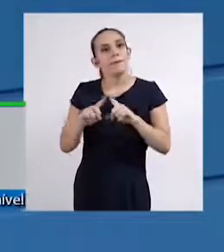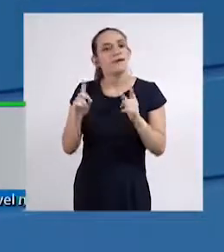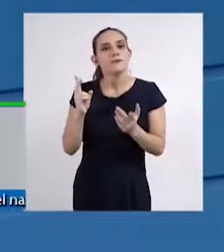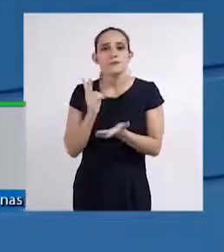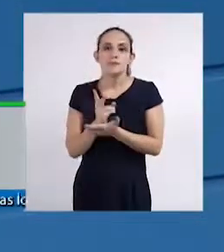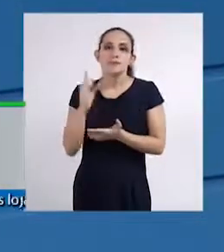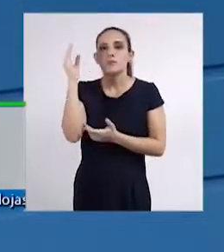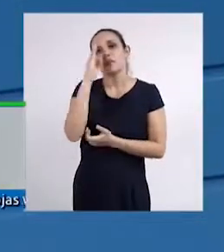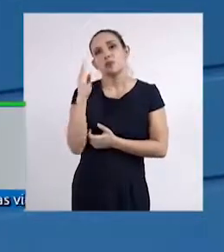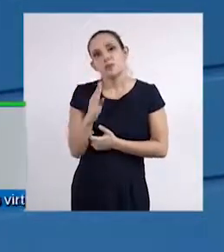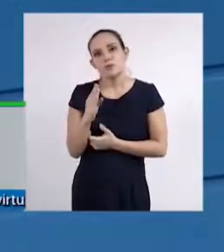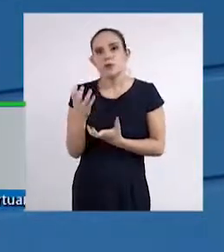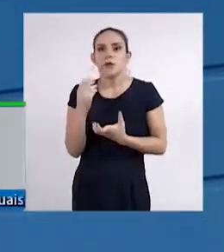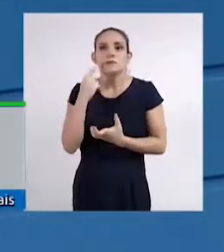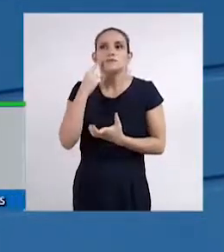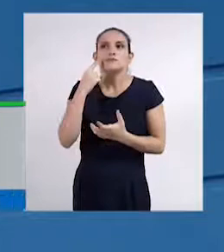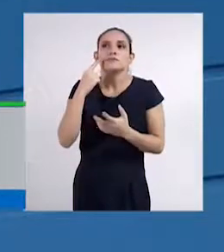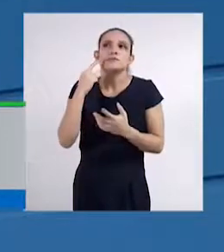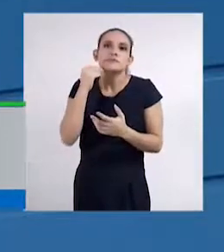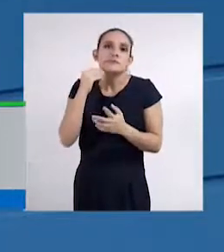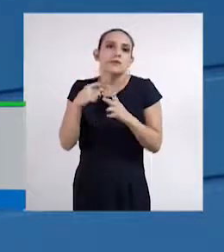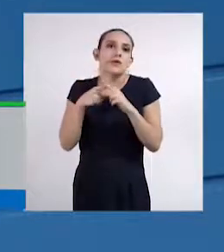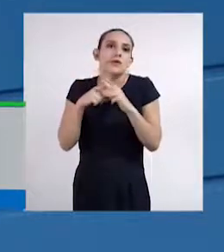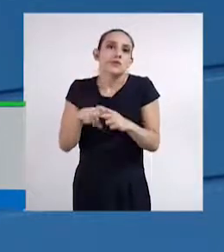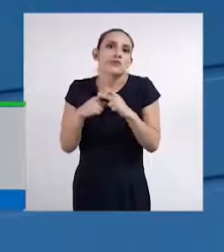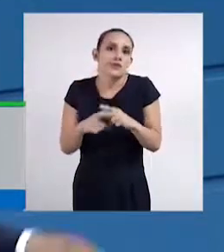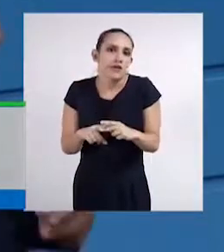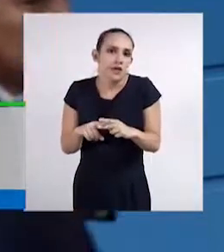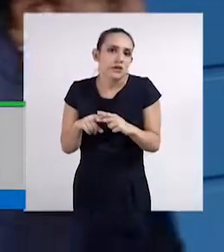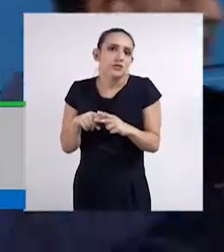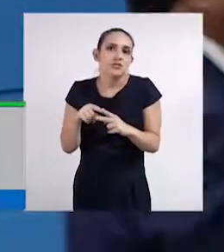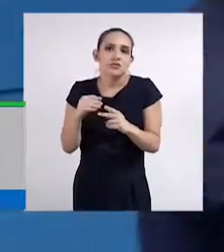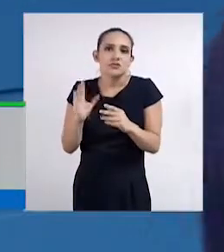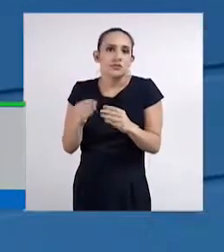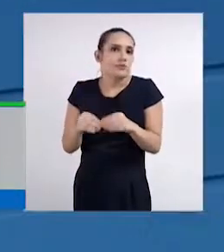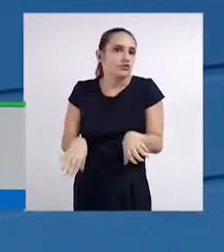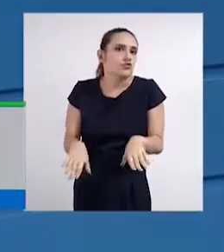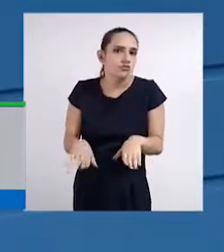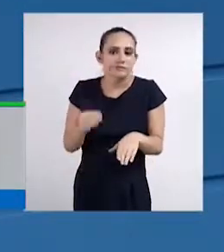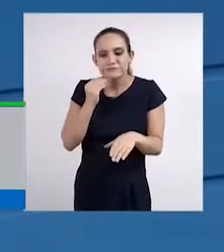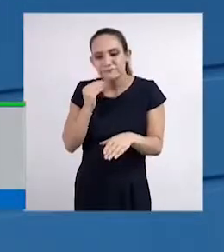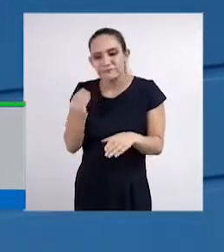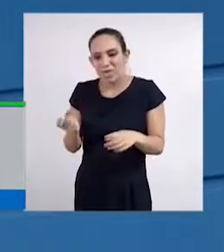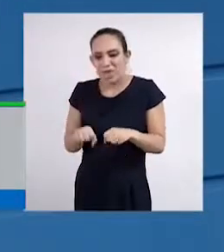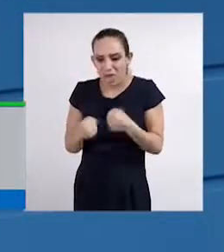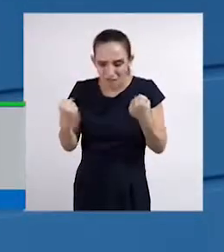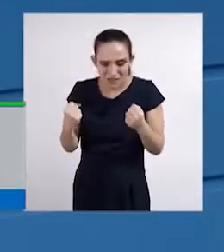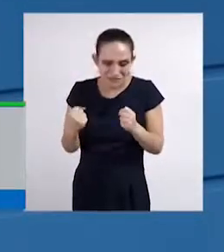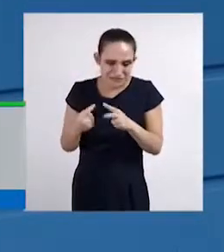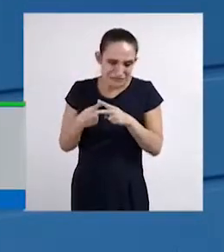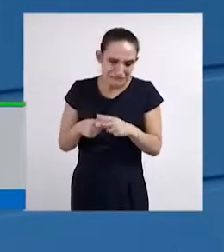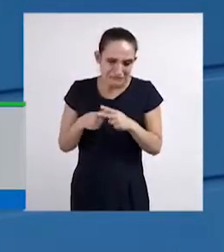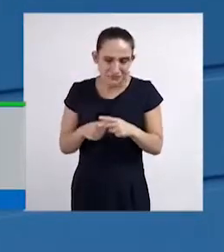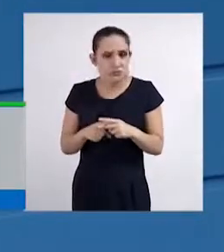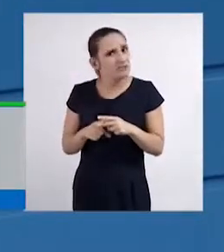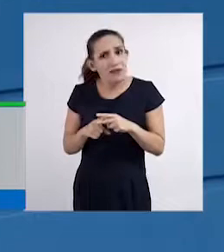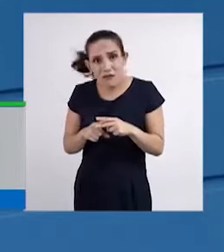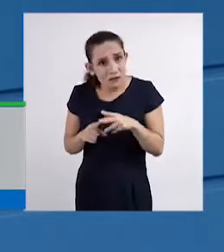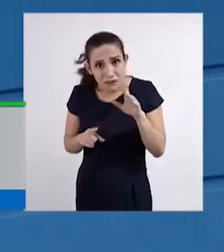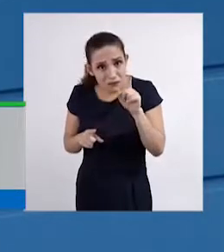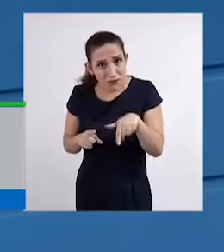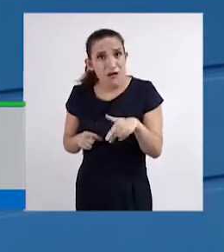da remediação, sempre atrás do prejuízo, tentando resolver aquilo que, na verdade, deveria